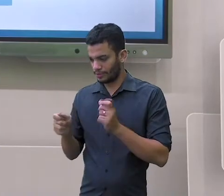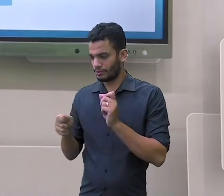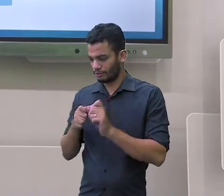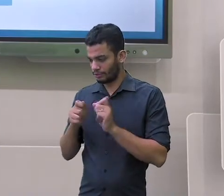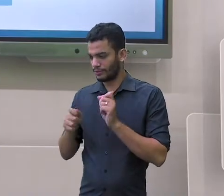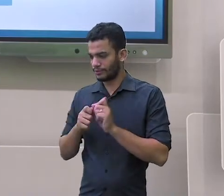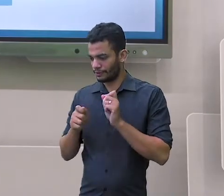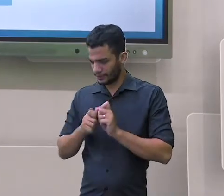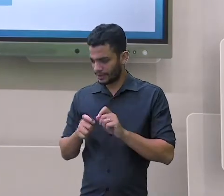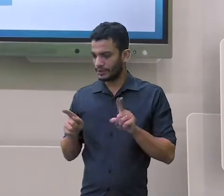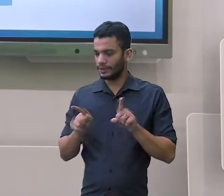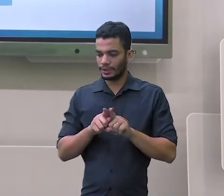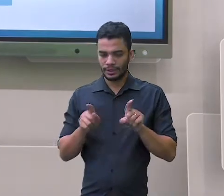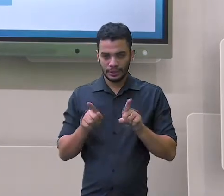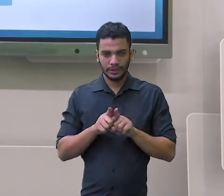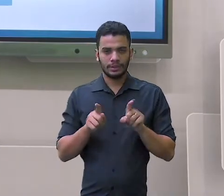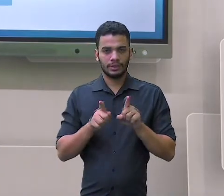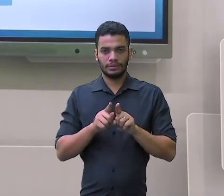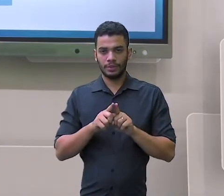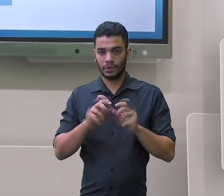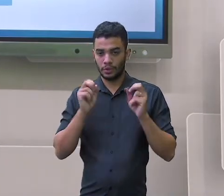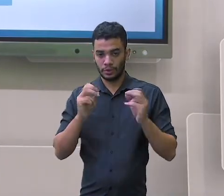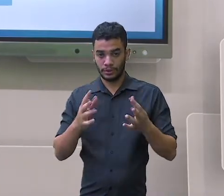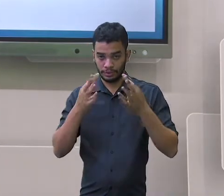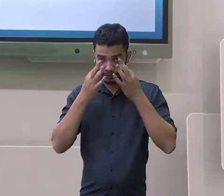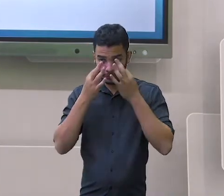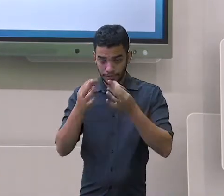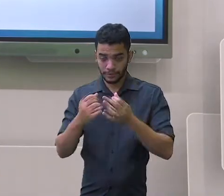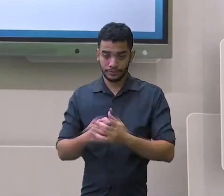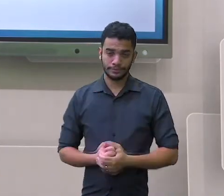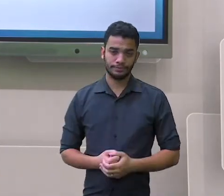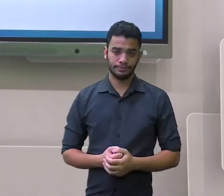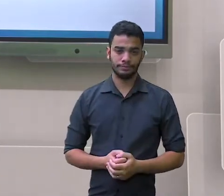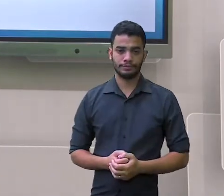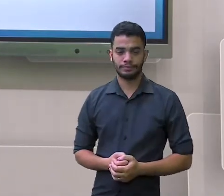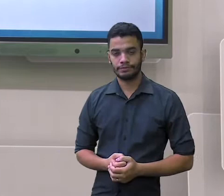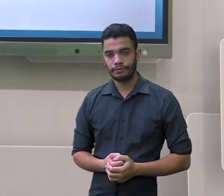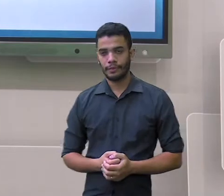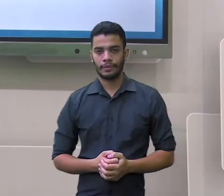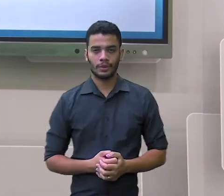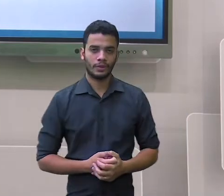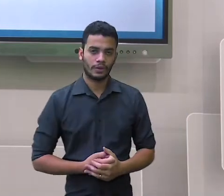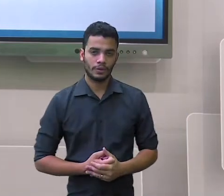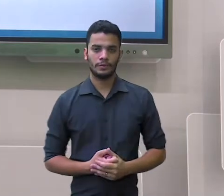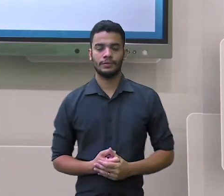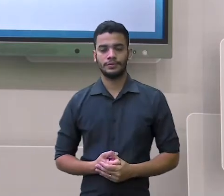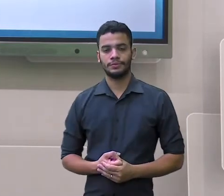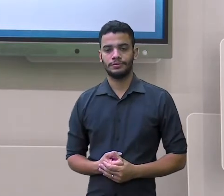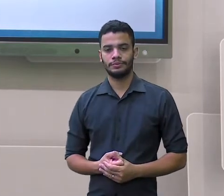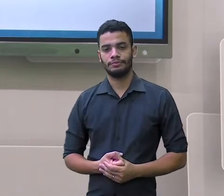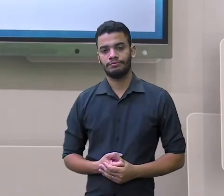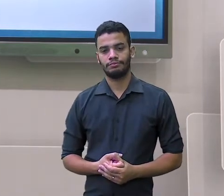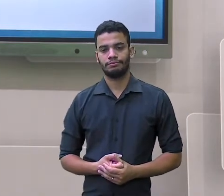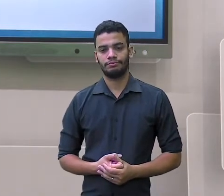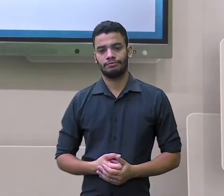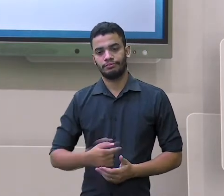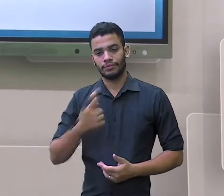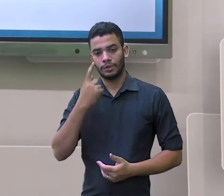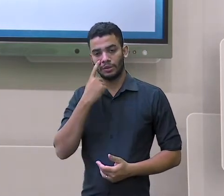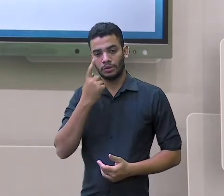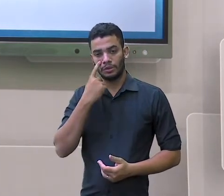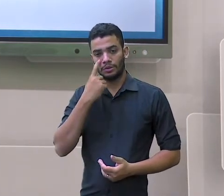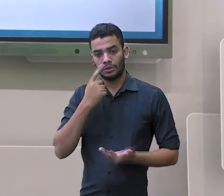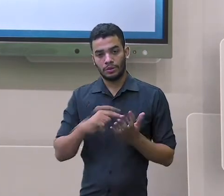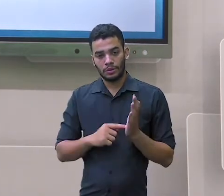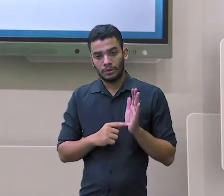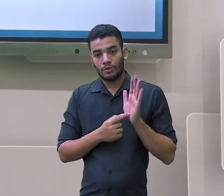você vai ficar atento e vai colaborar, não é isso? Muito bem. Gente, olha que